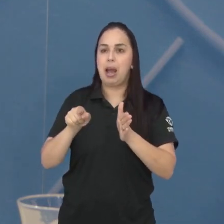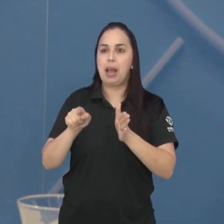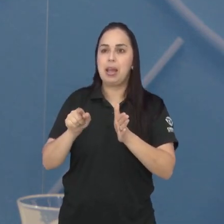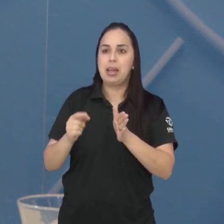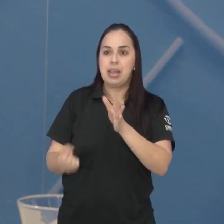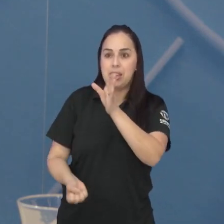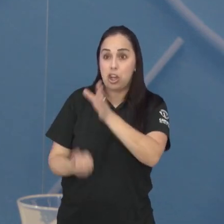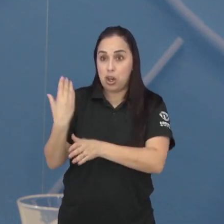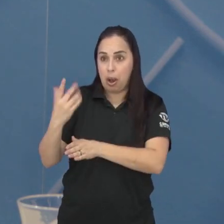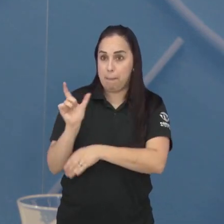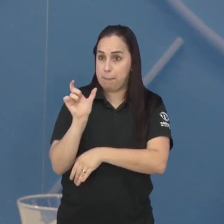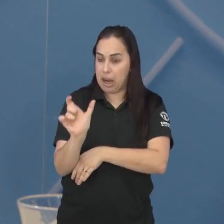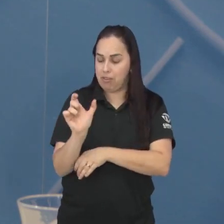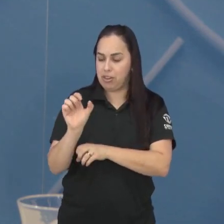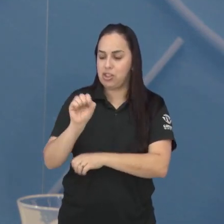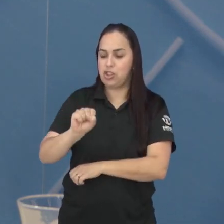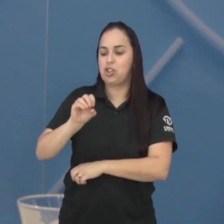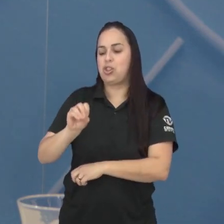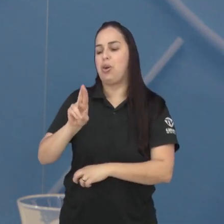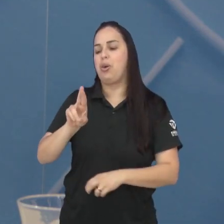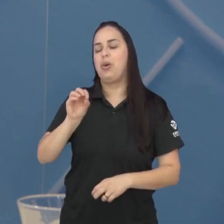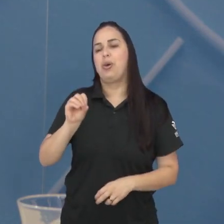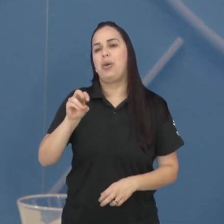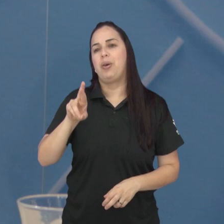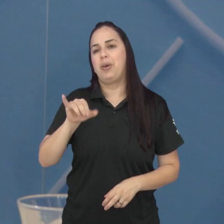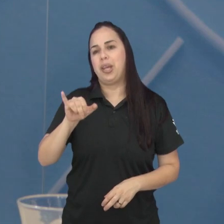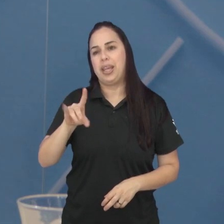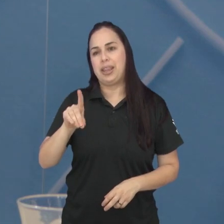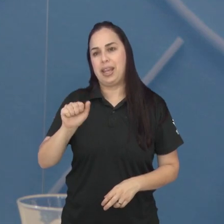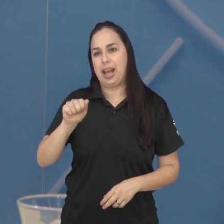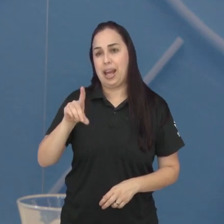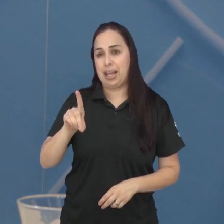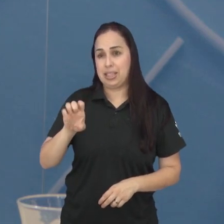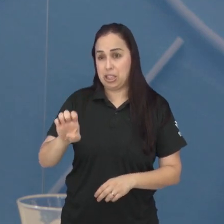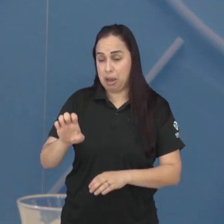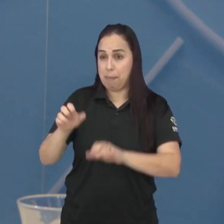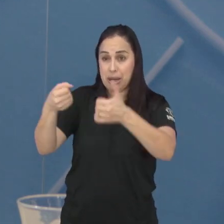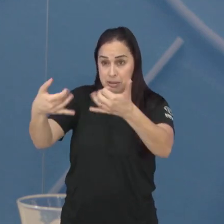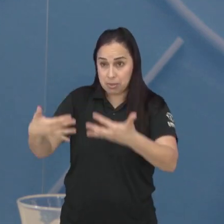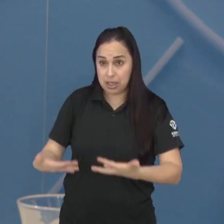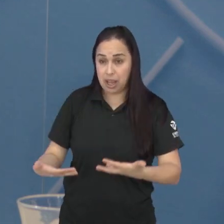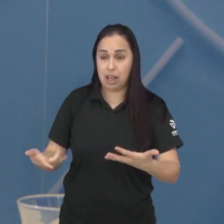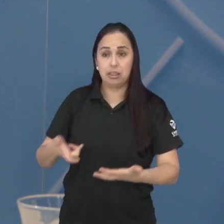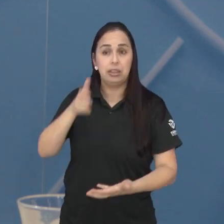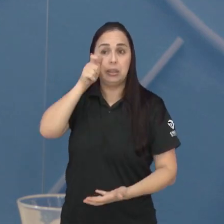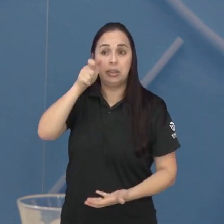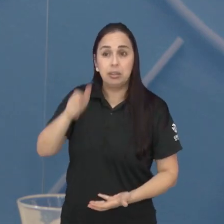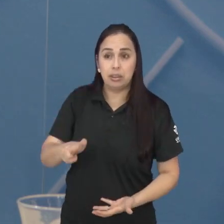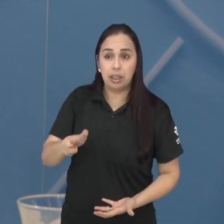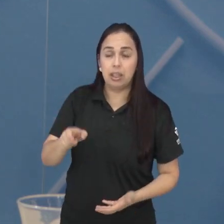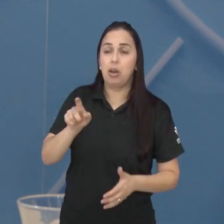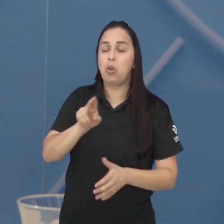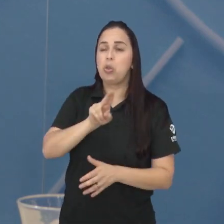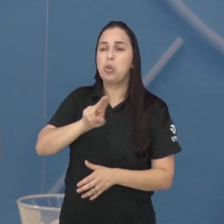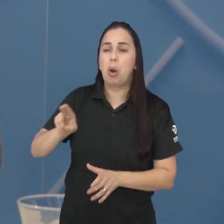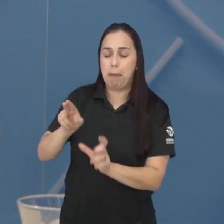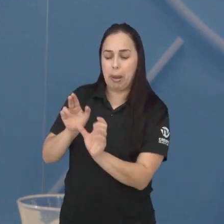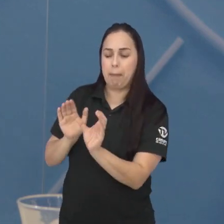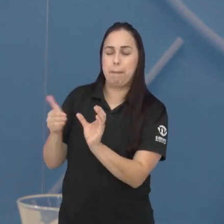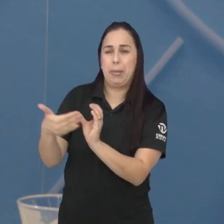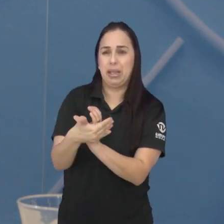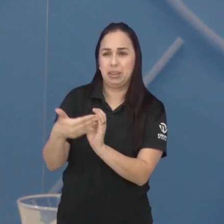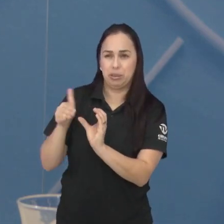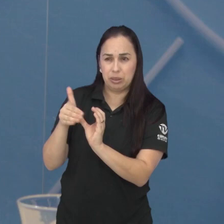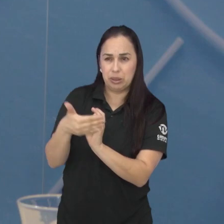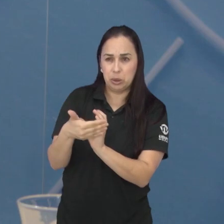para 2018, né? Assim, para falar disso. E eu achei interessante, porque esse foi um nome que